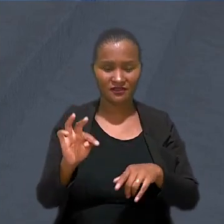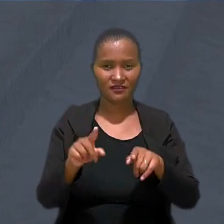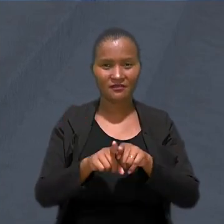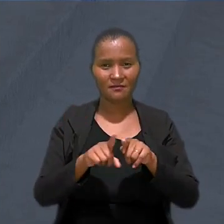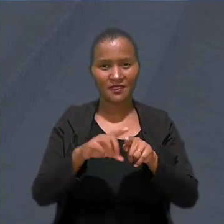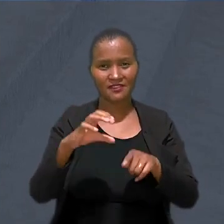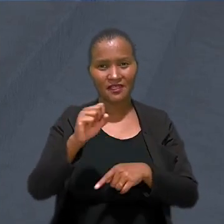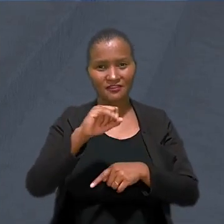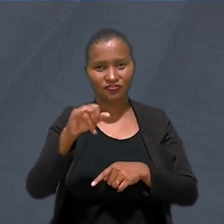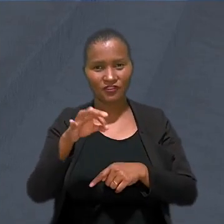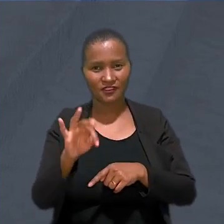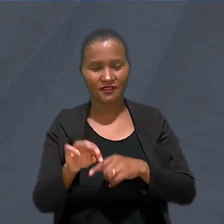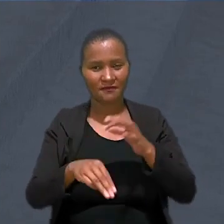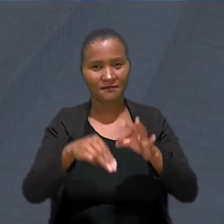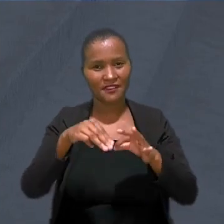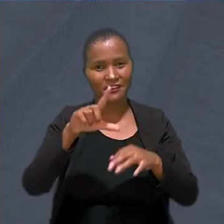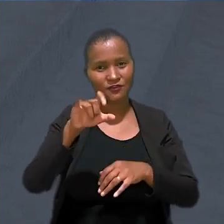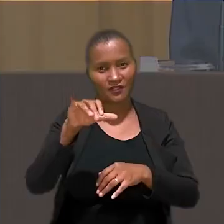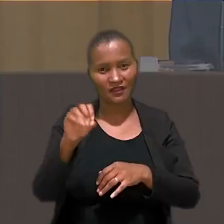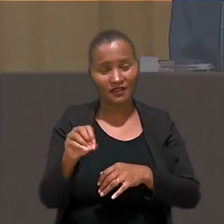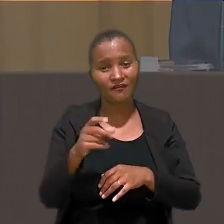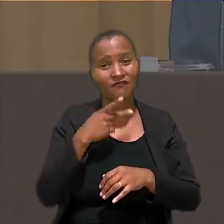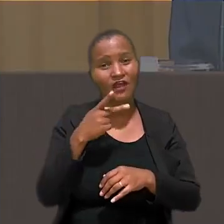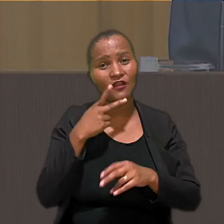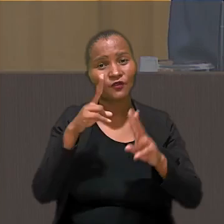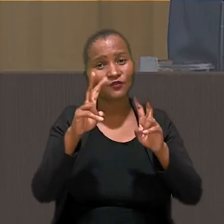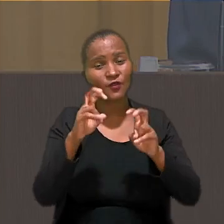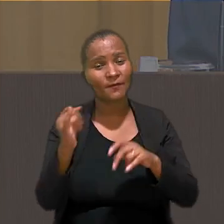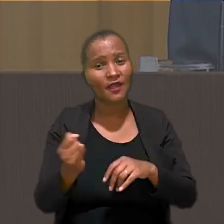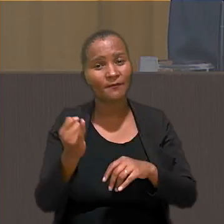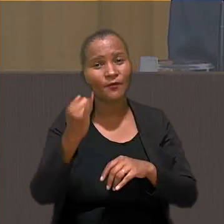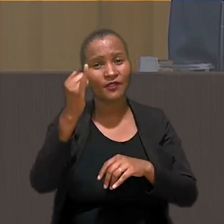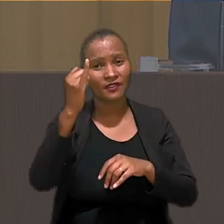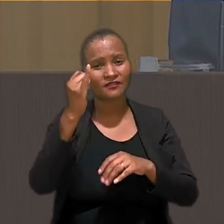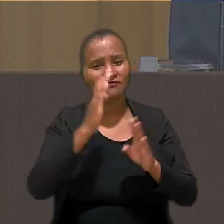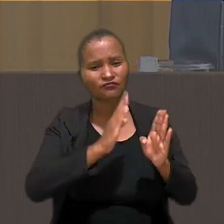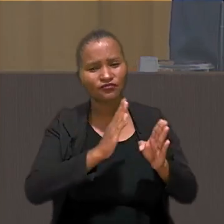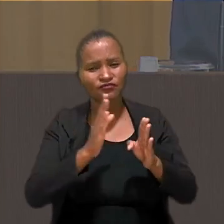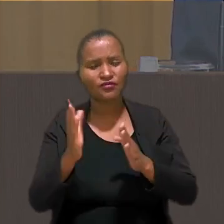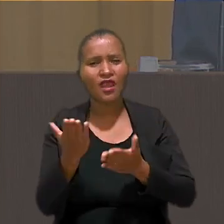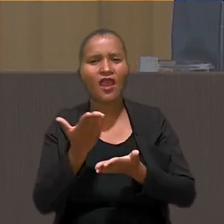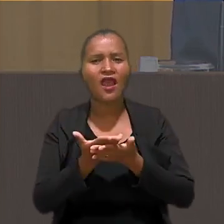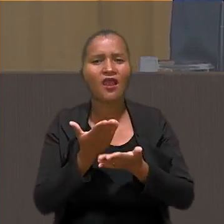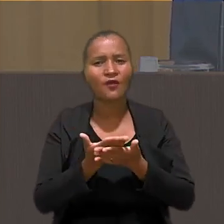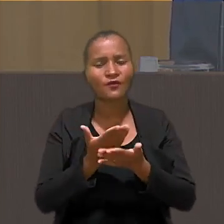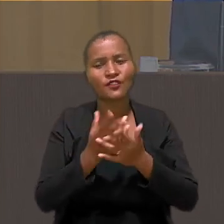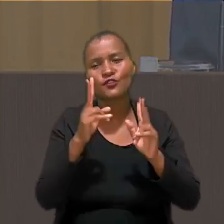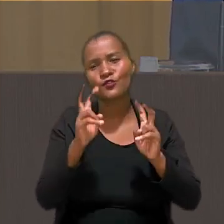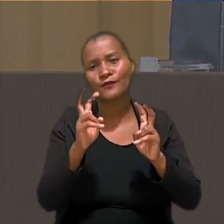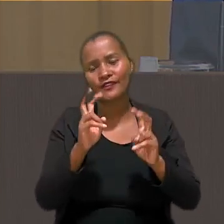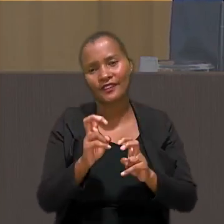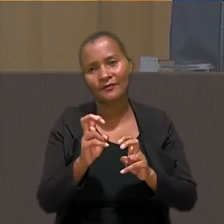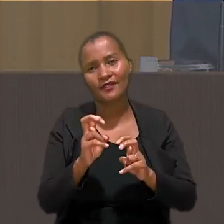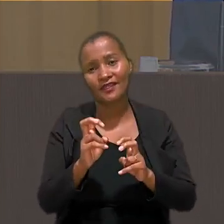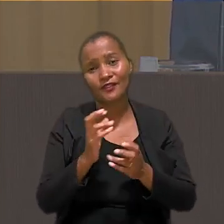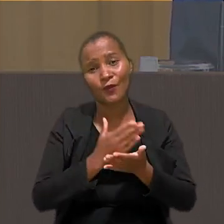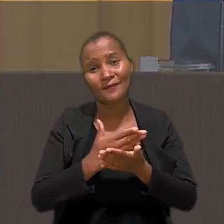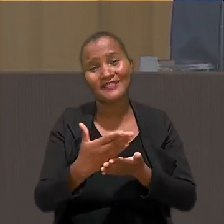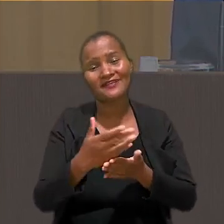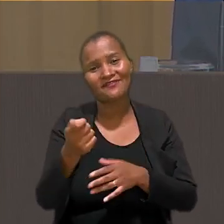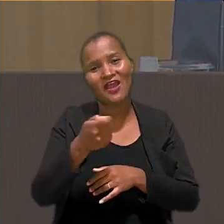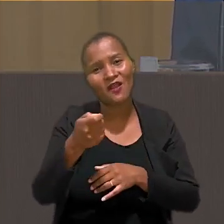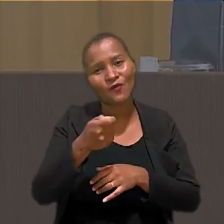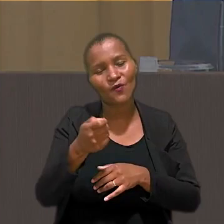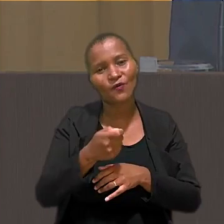do CSJT, ministro Lélio Bentes Corrêa, destacou a importância da sequência de aulas relacionadas ao tema ministradas